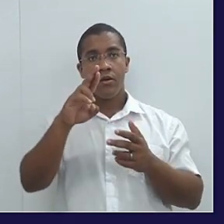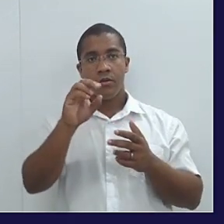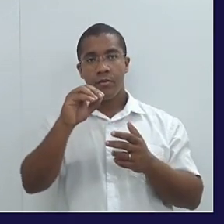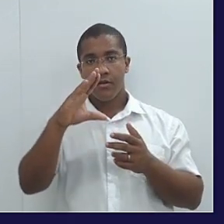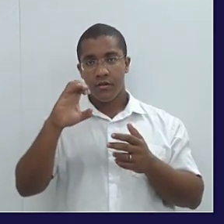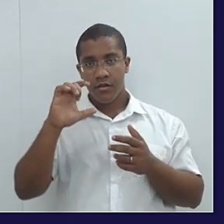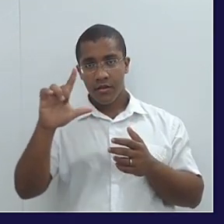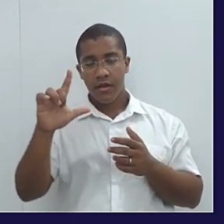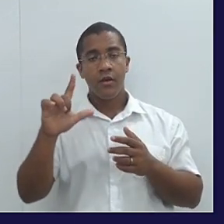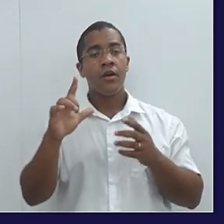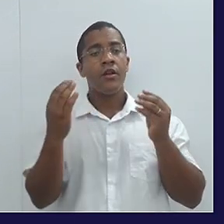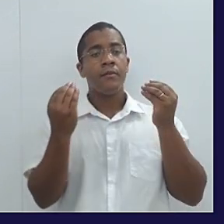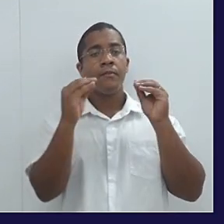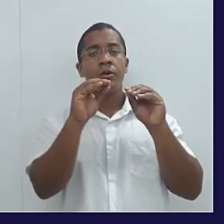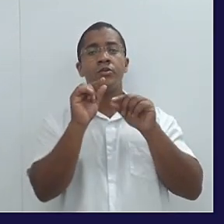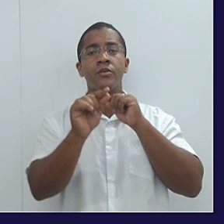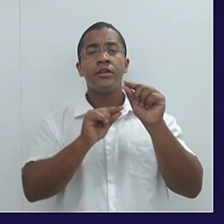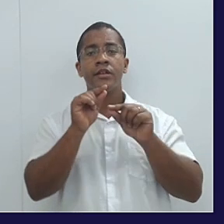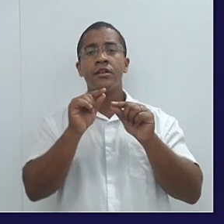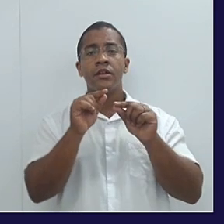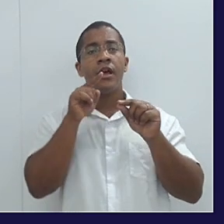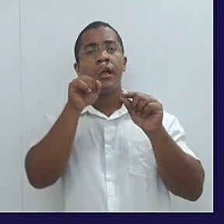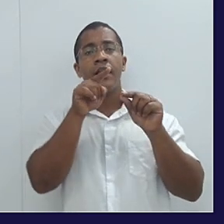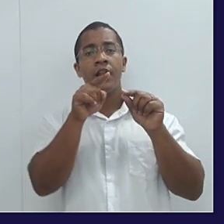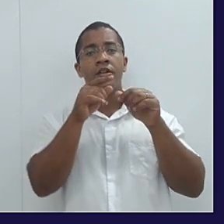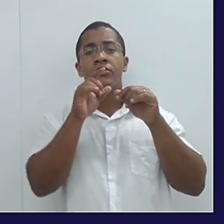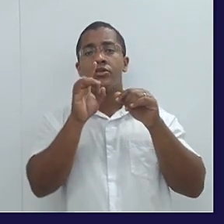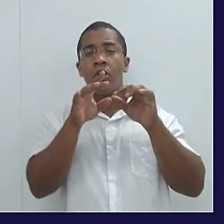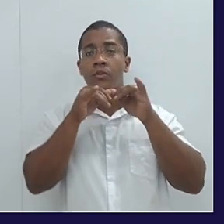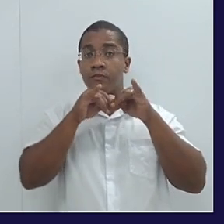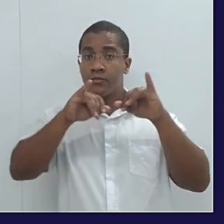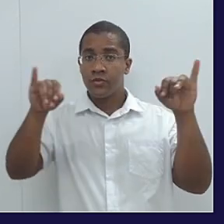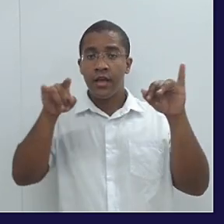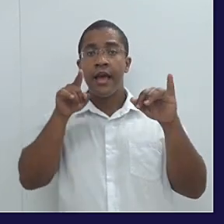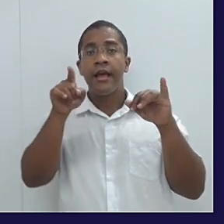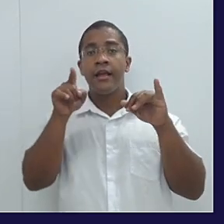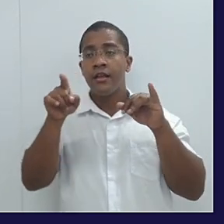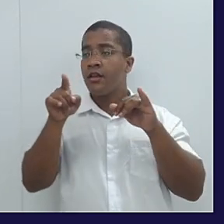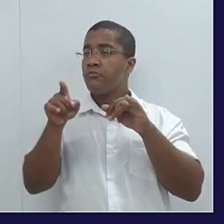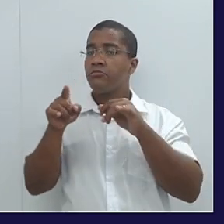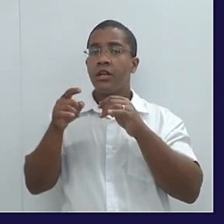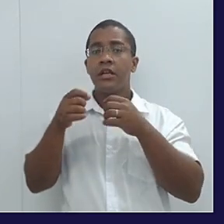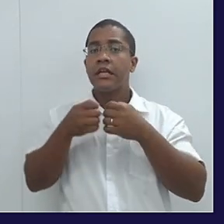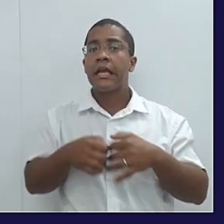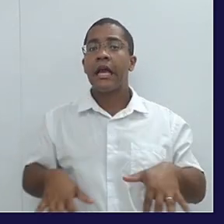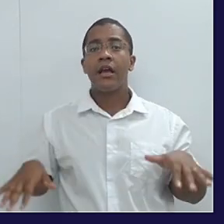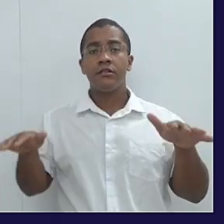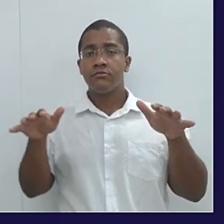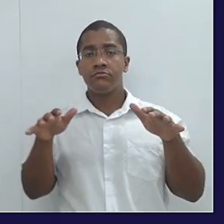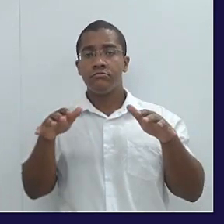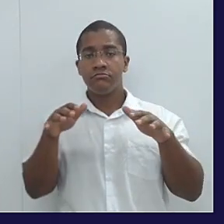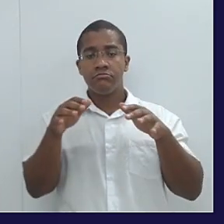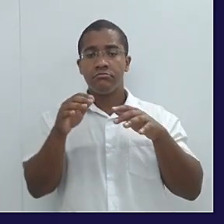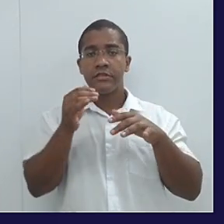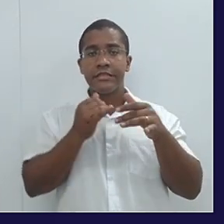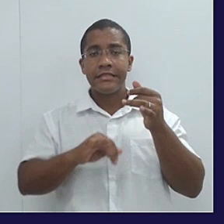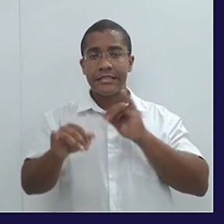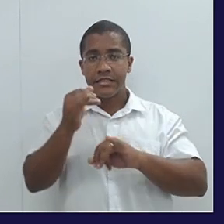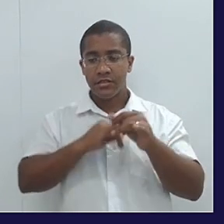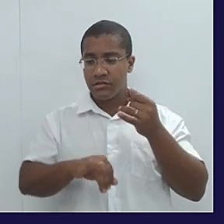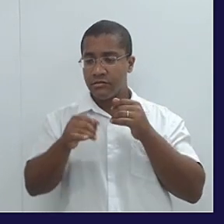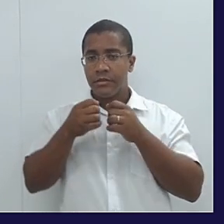ele vai trazer apenas as informações que o produto ele consome. A etiqueta de